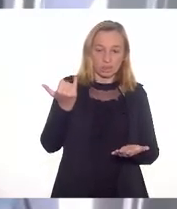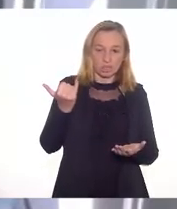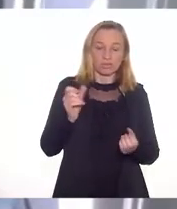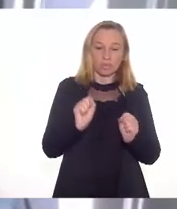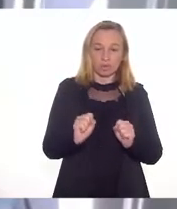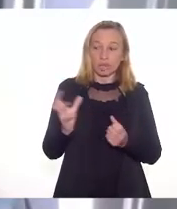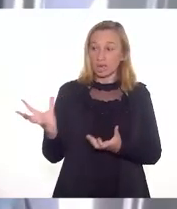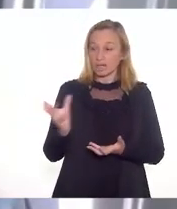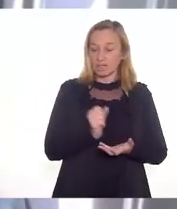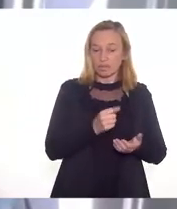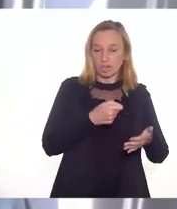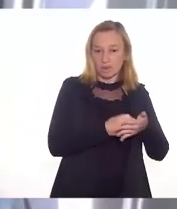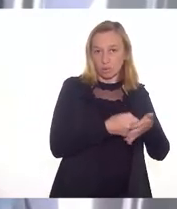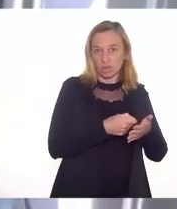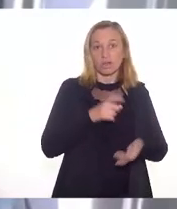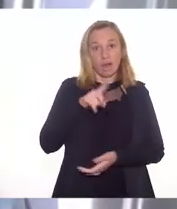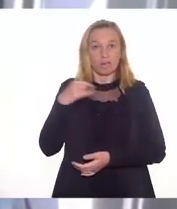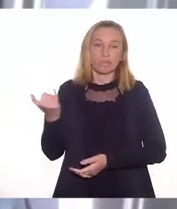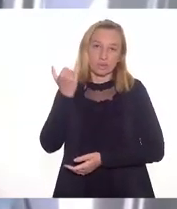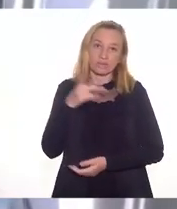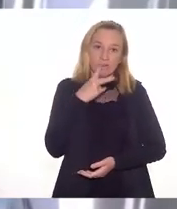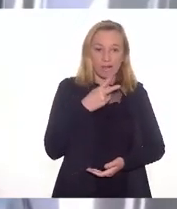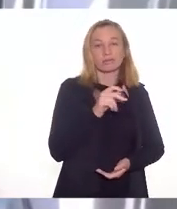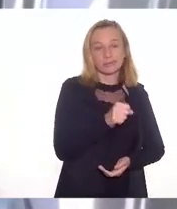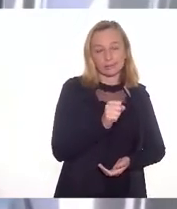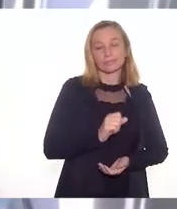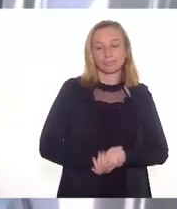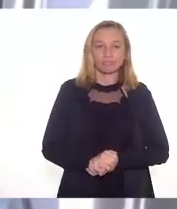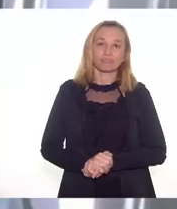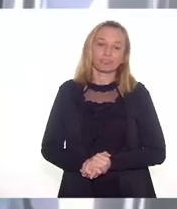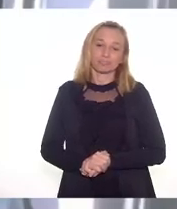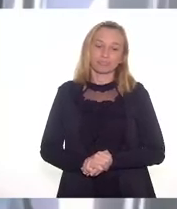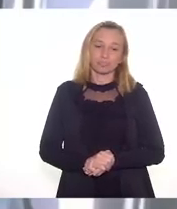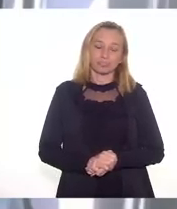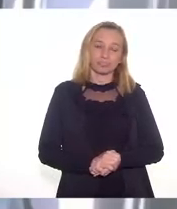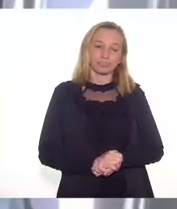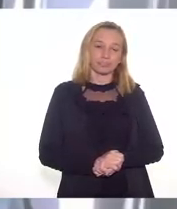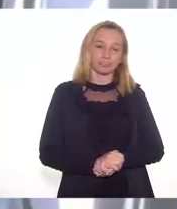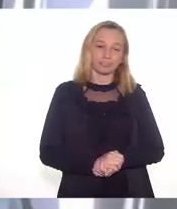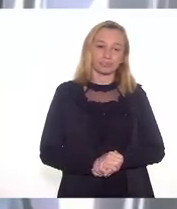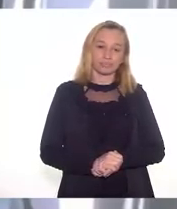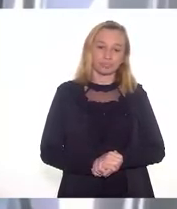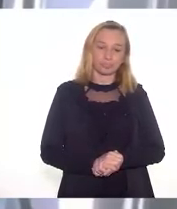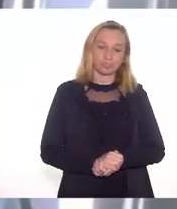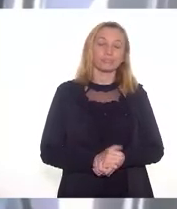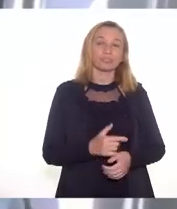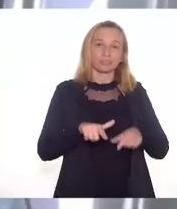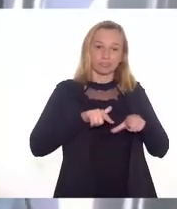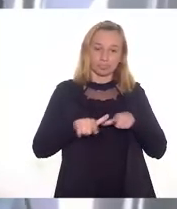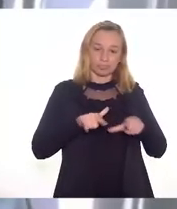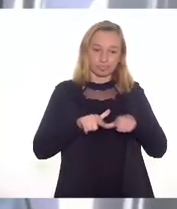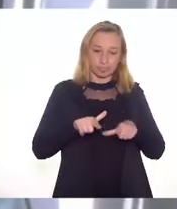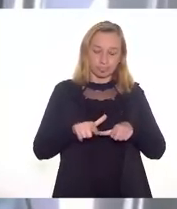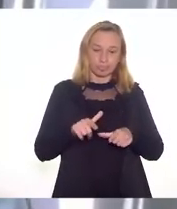denúncias. Isso seria importante mesmo dizer, né? É importante garantir esse serviço que o